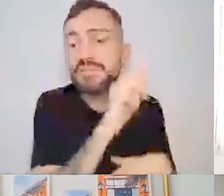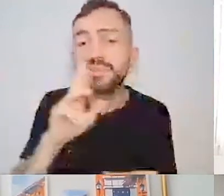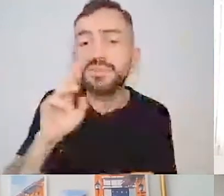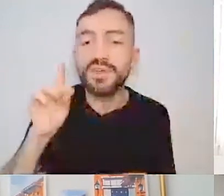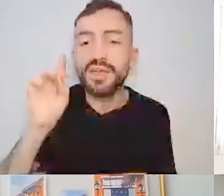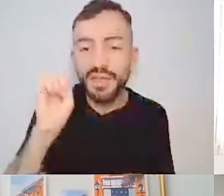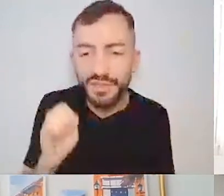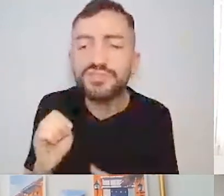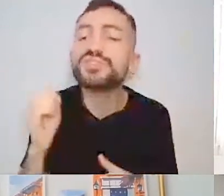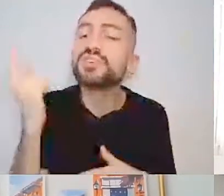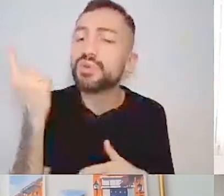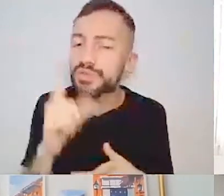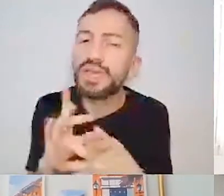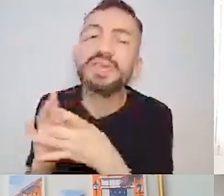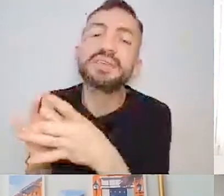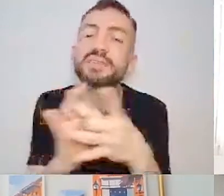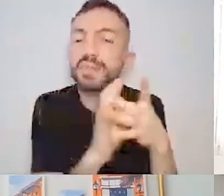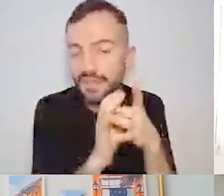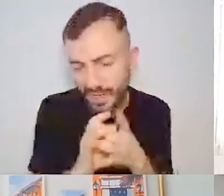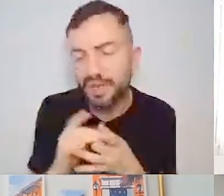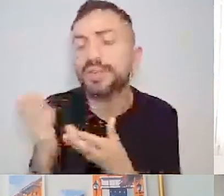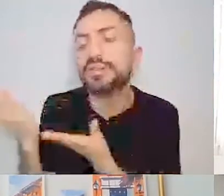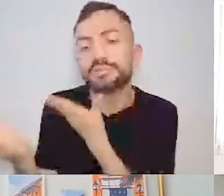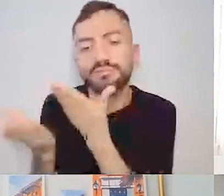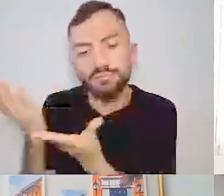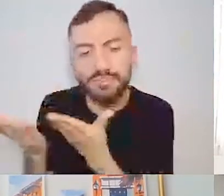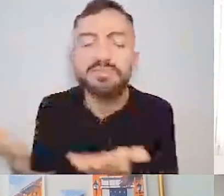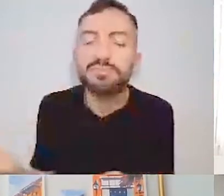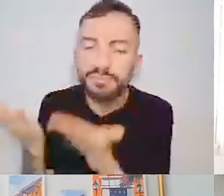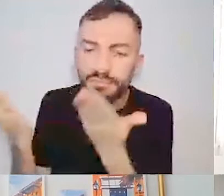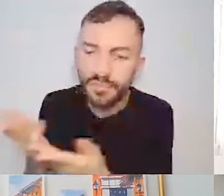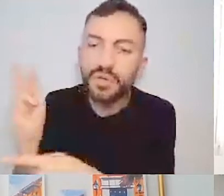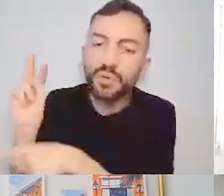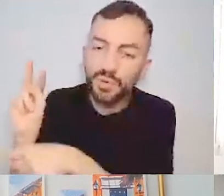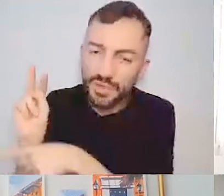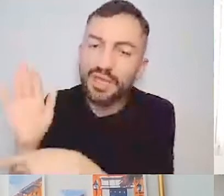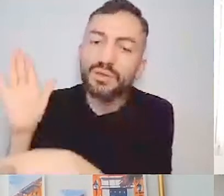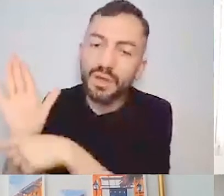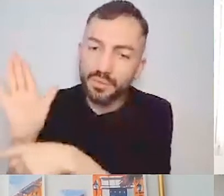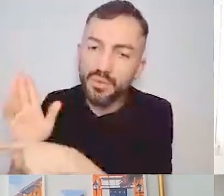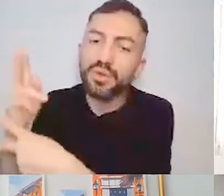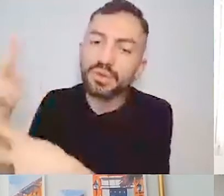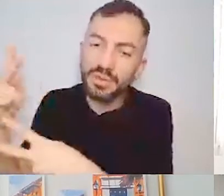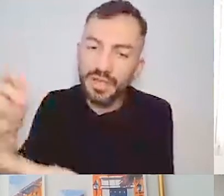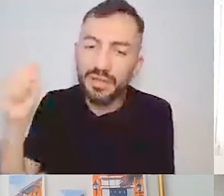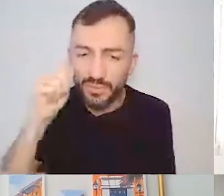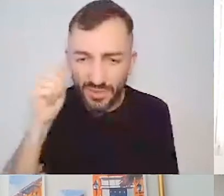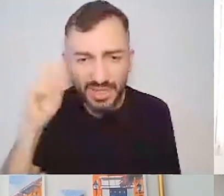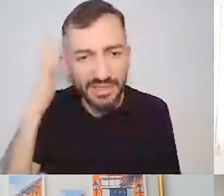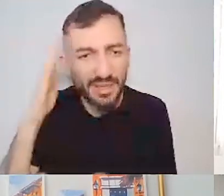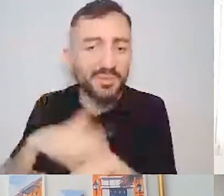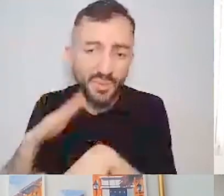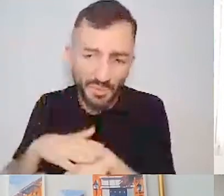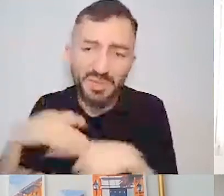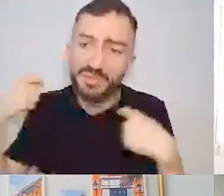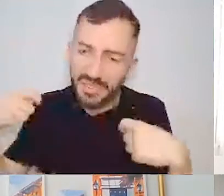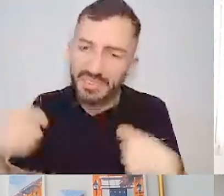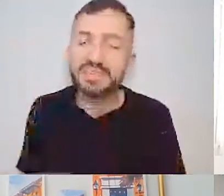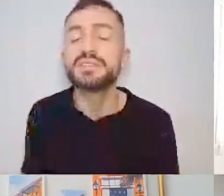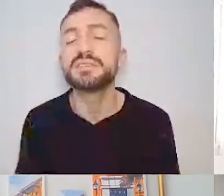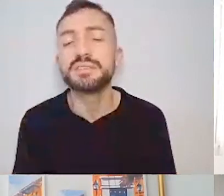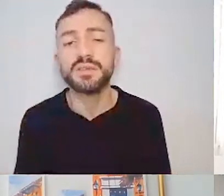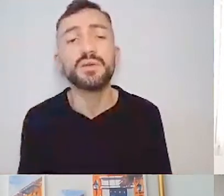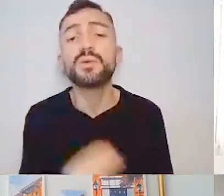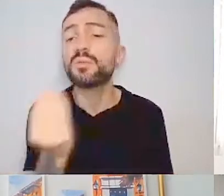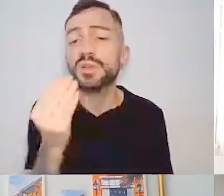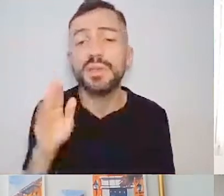forma realmente integrada e promova, de fato, o cuidado e o apoio necessários para esse momento tão delicado da vida, pois nenhuma